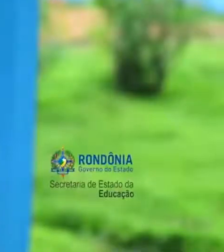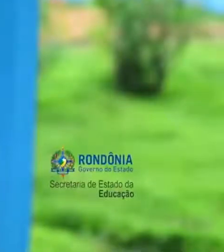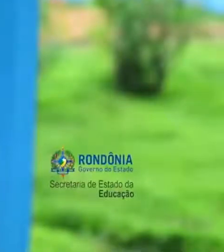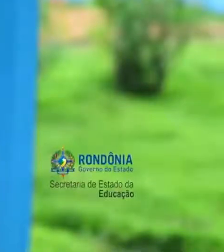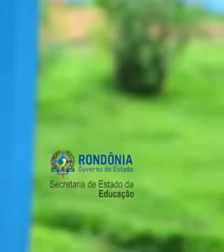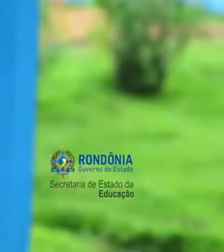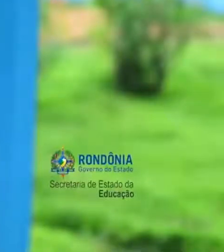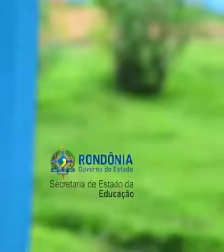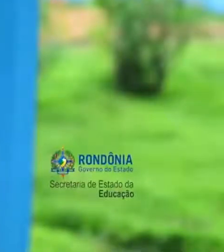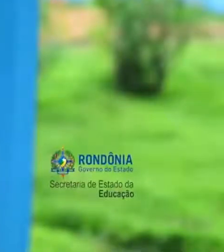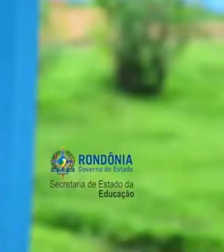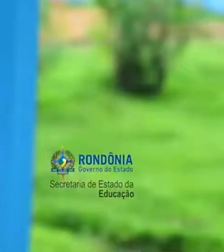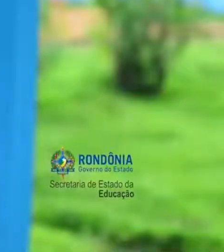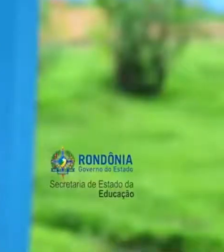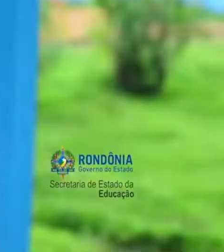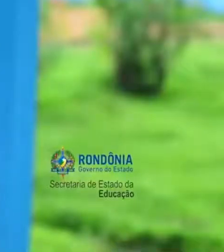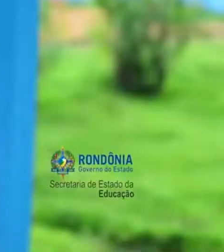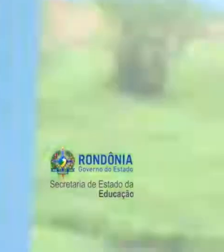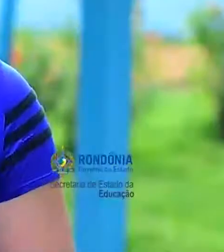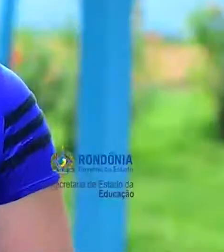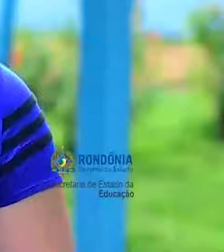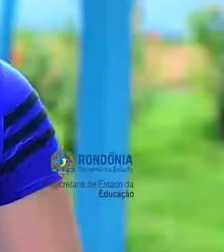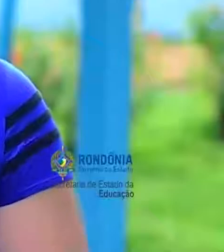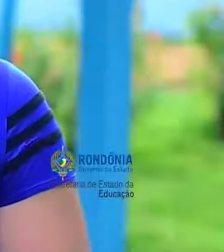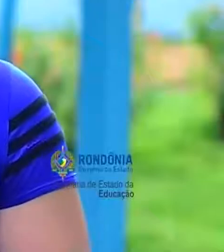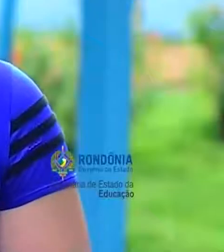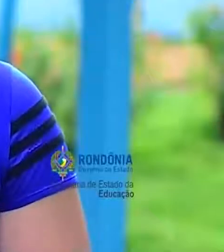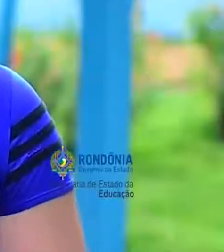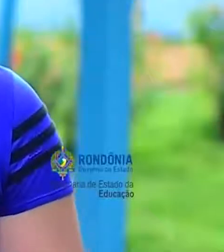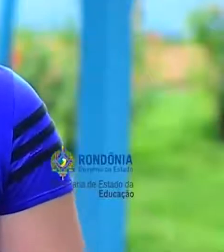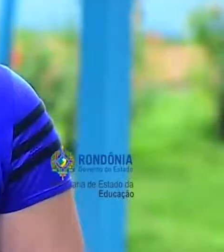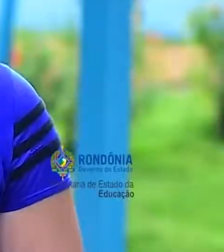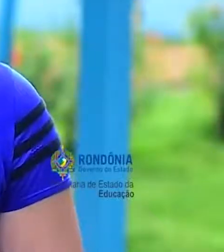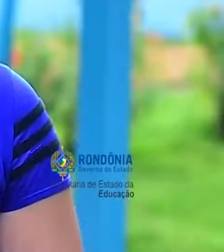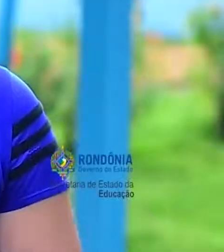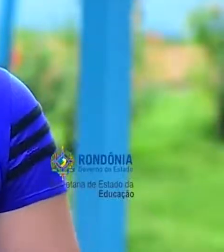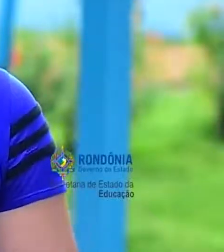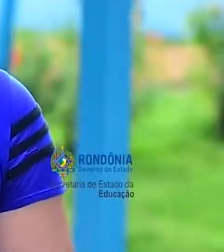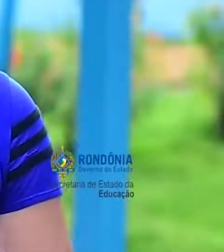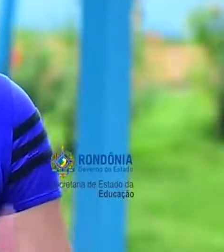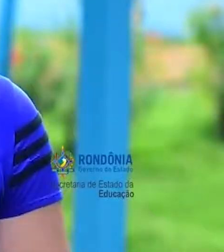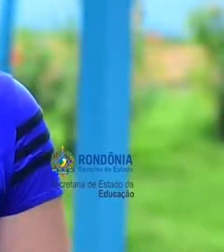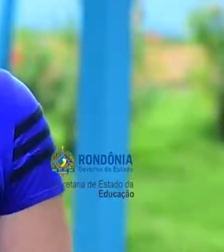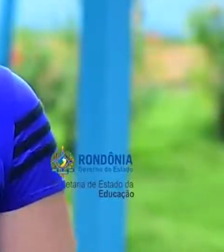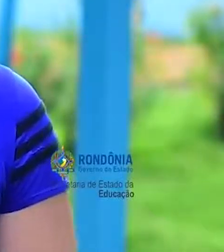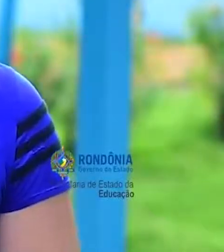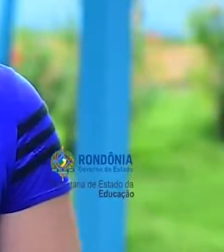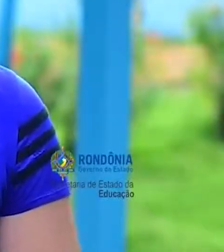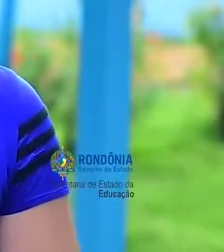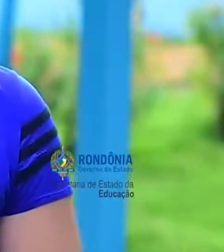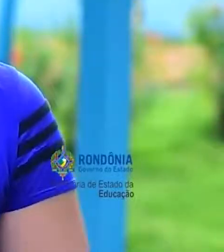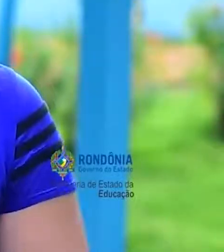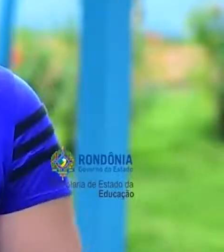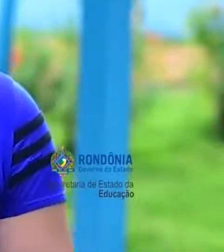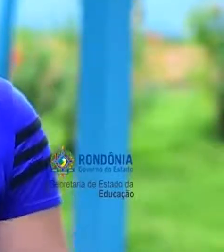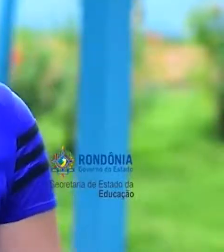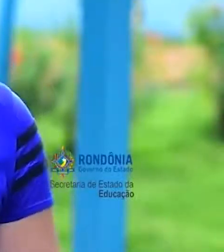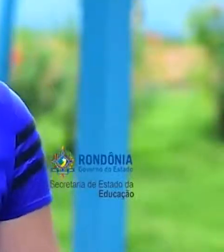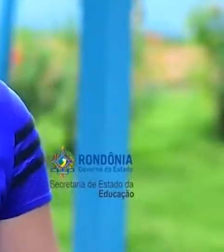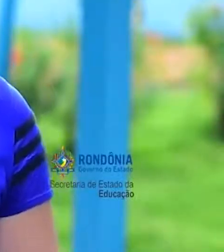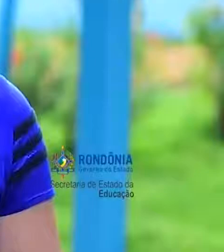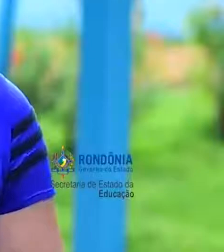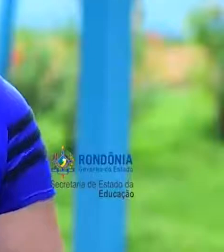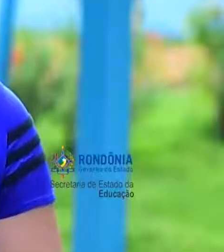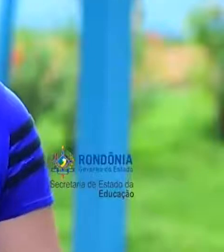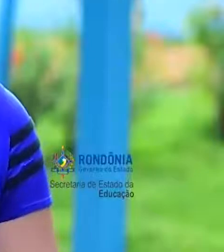condicionamento físico e o condicionamento cardiorrespiratório. Os benefícios do treinamento funcional são vários, mas principalmente ele